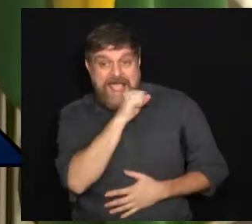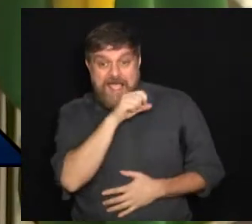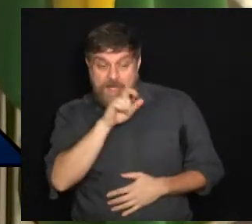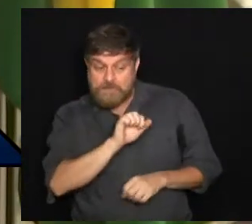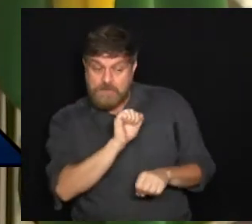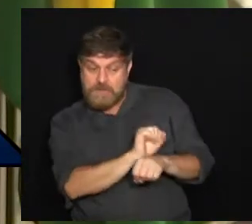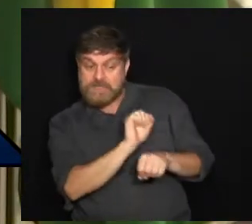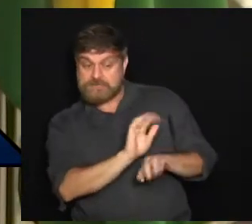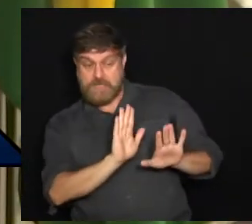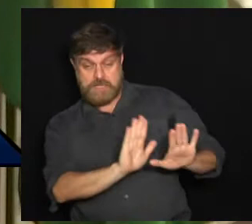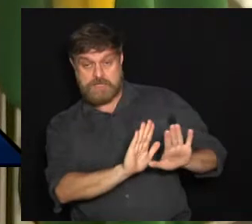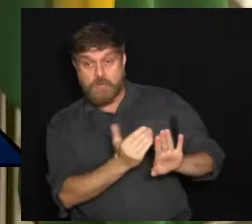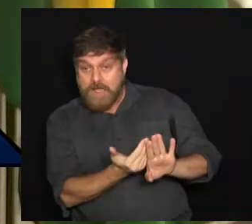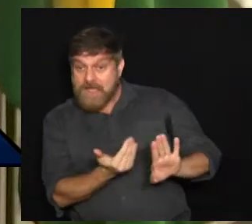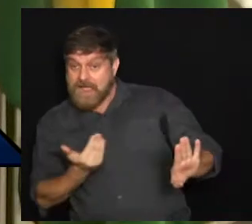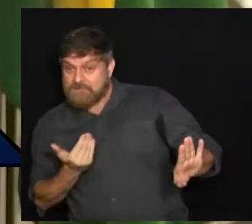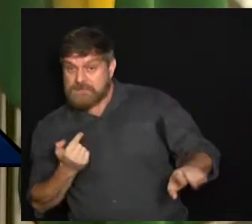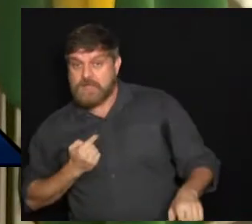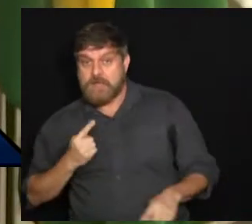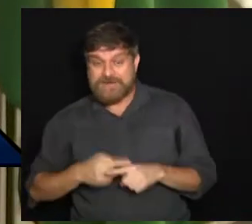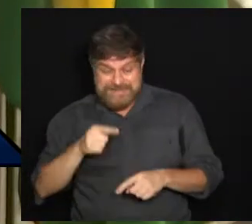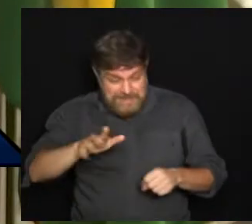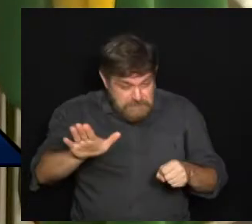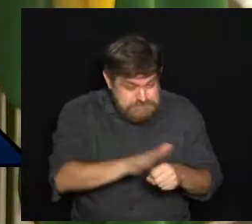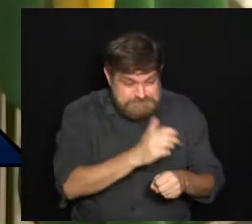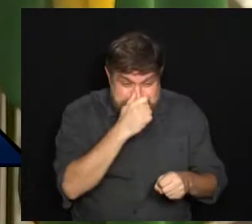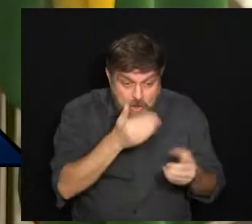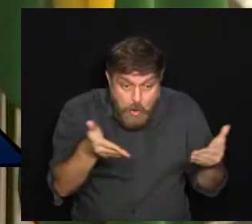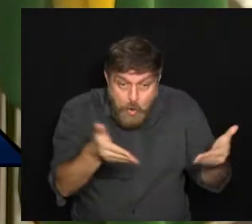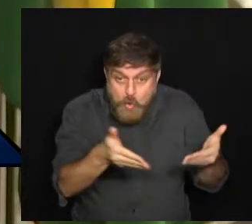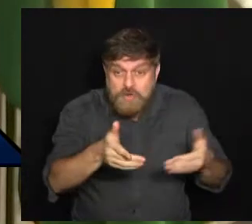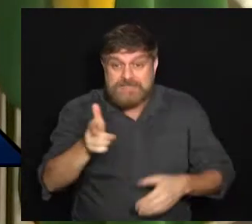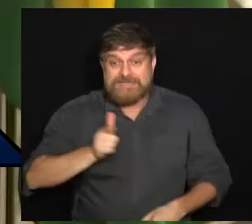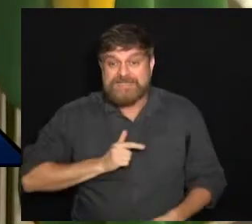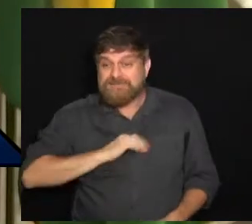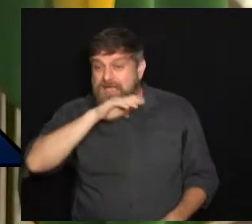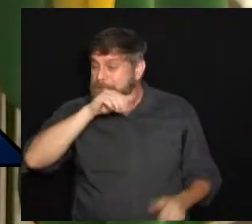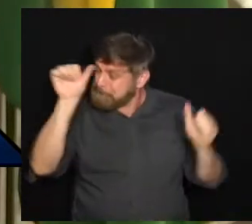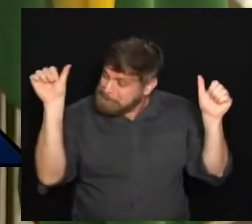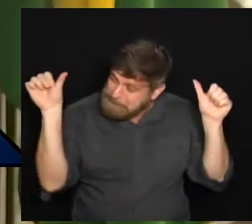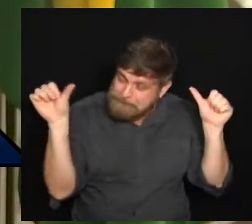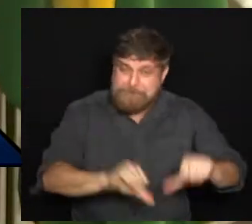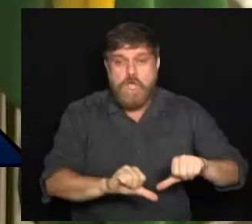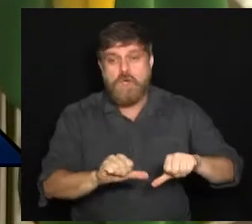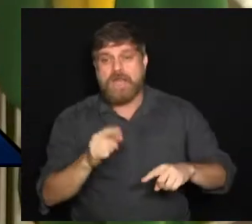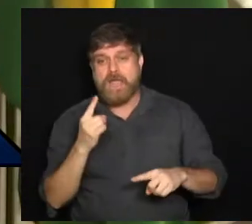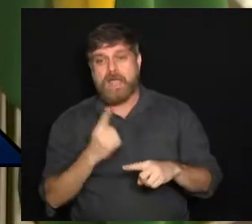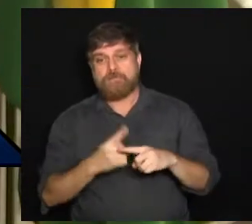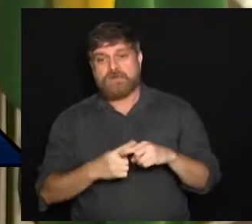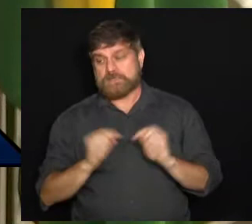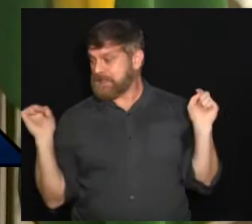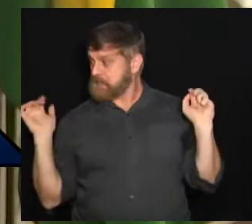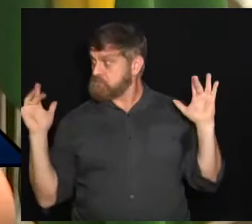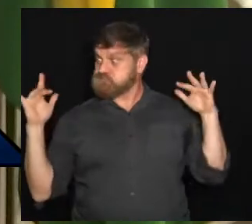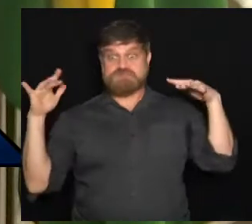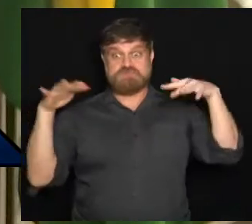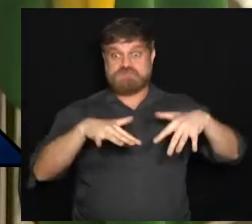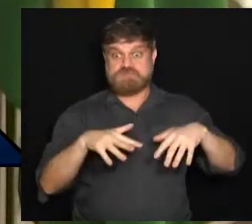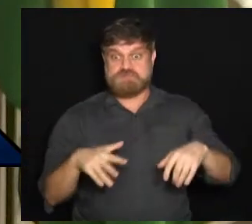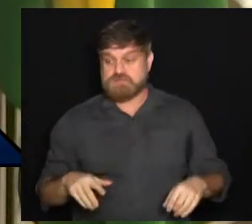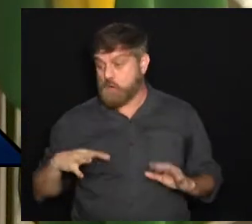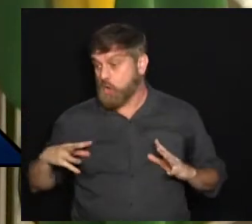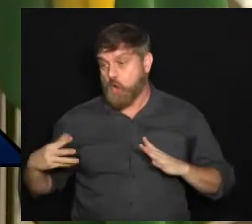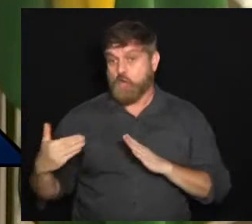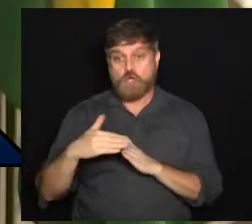gente entender que esse sistema já é um sistema sobrecarregado hoje e tende a ficar ainda mais sobrecarregado, né, nesse momento. Então,